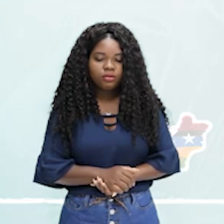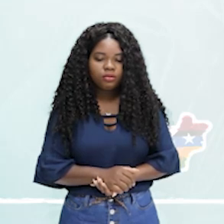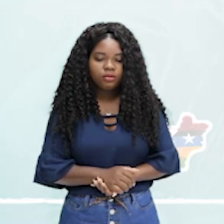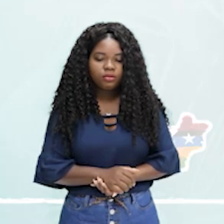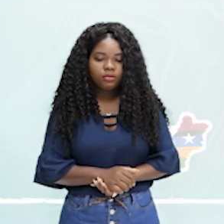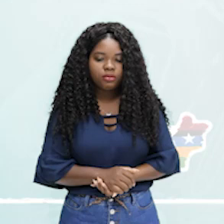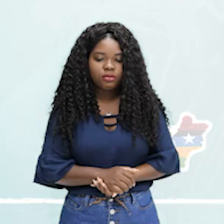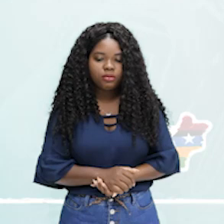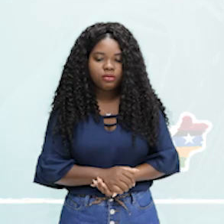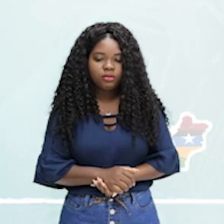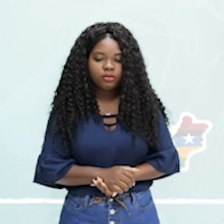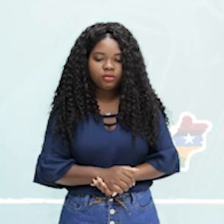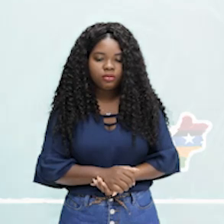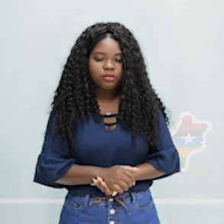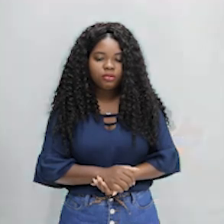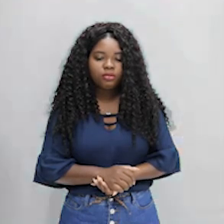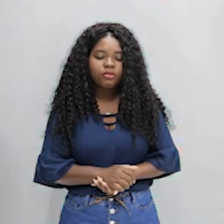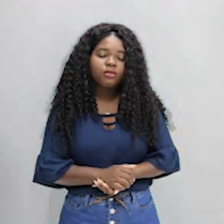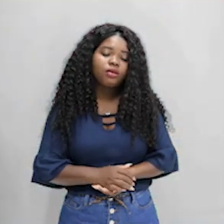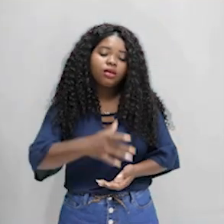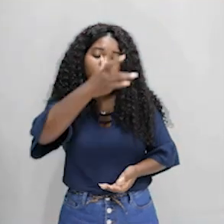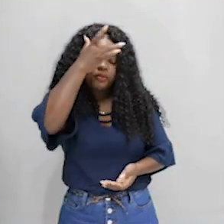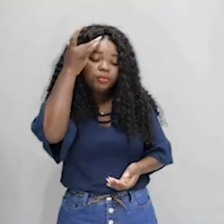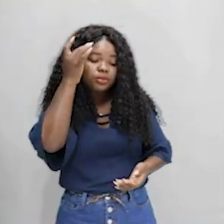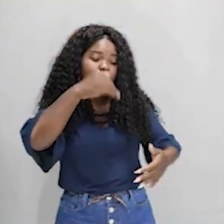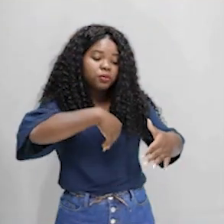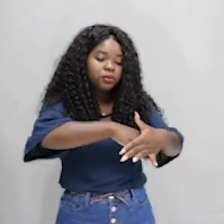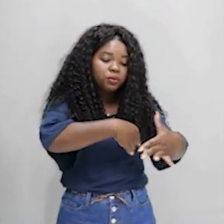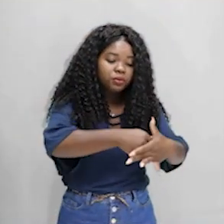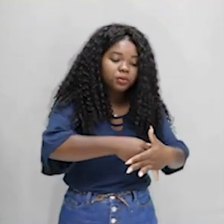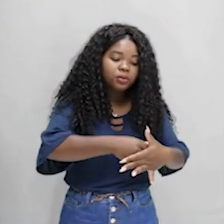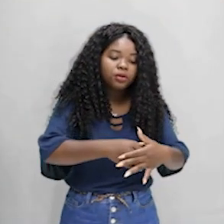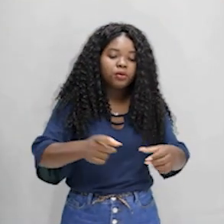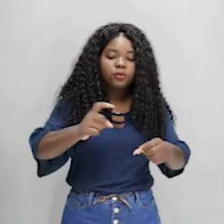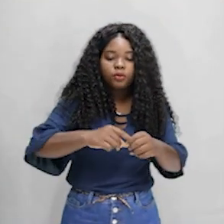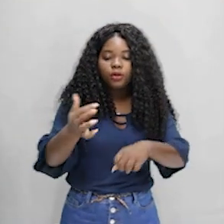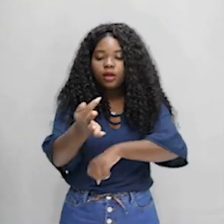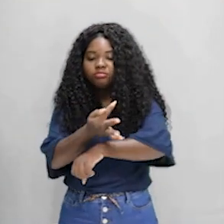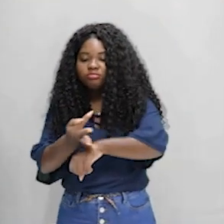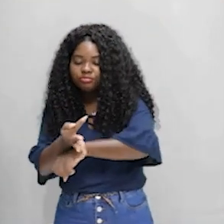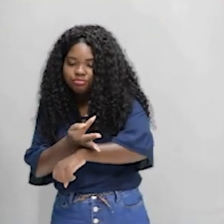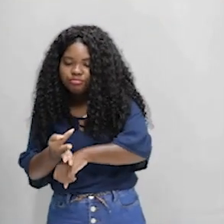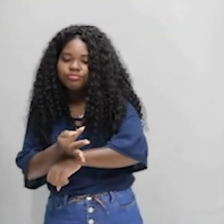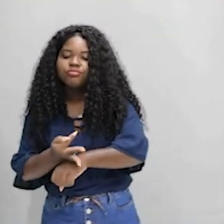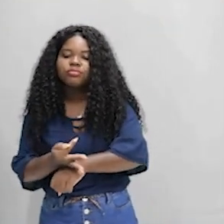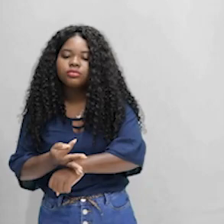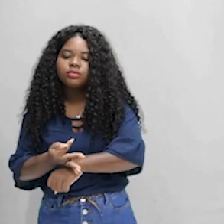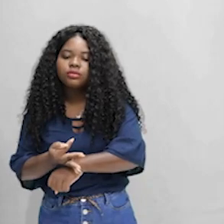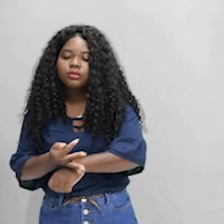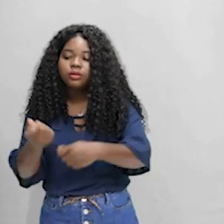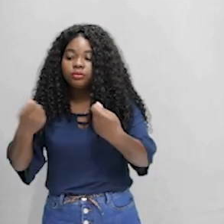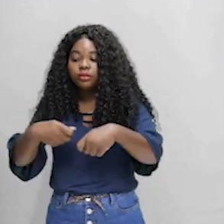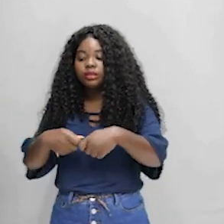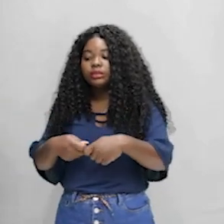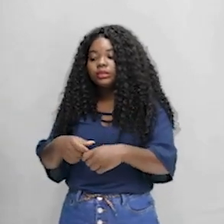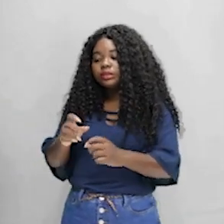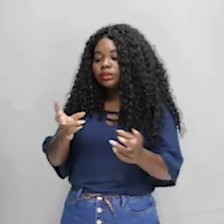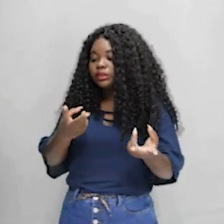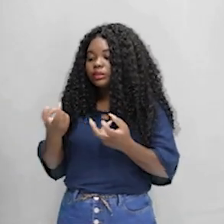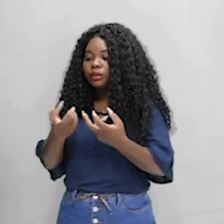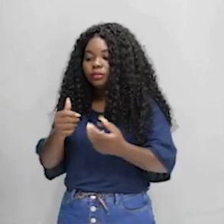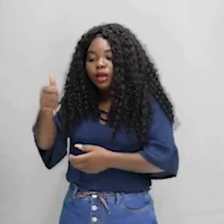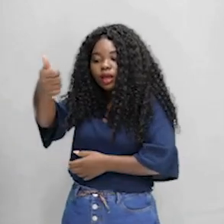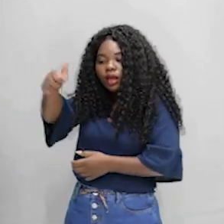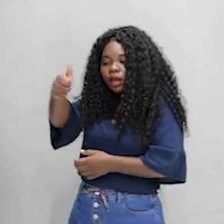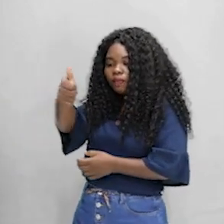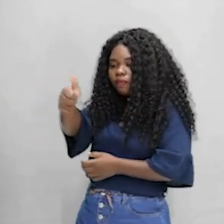posteriormente uma específica. Aquele jogador de futebol voltou das suas férias, ele vai ser avaliado fisicamente.